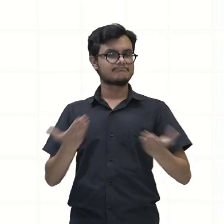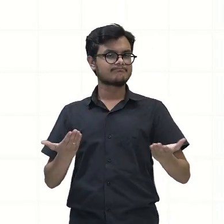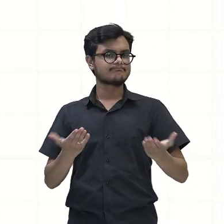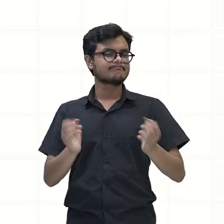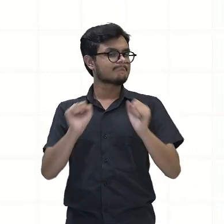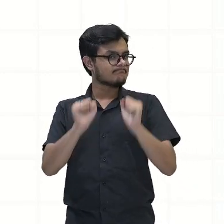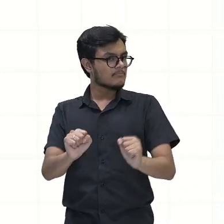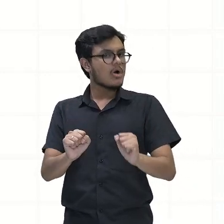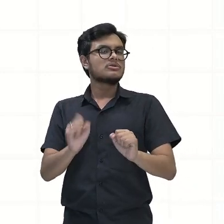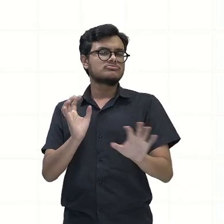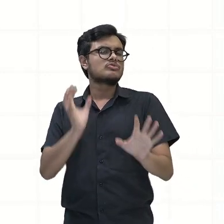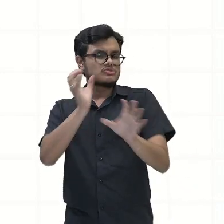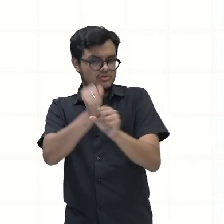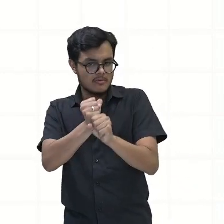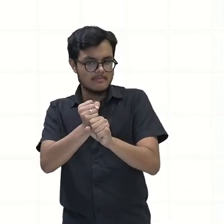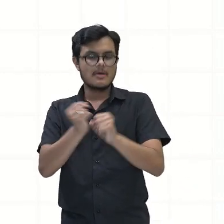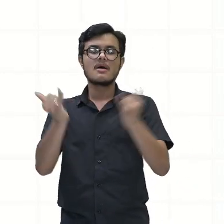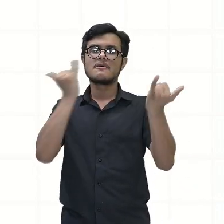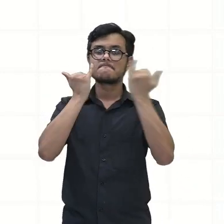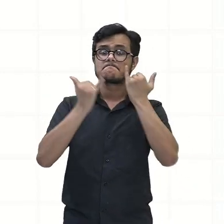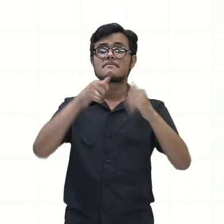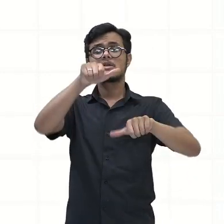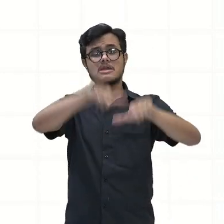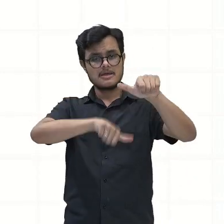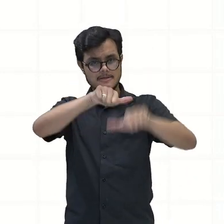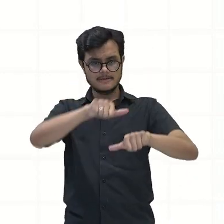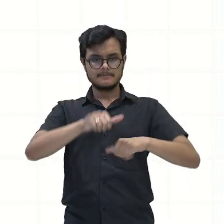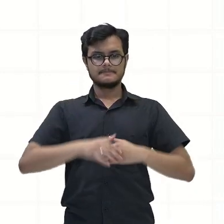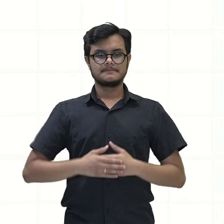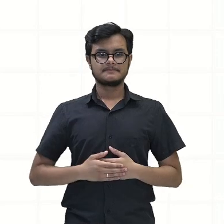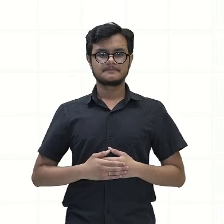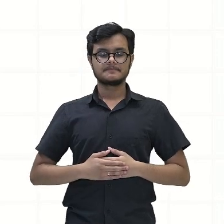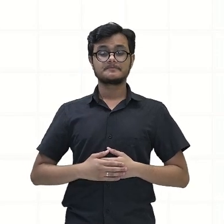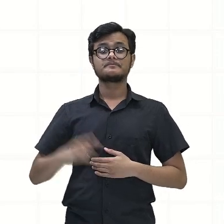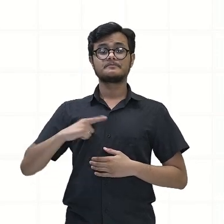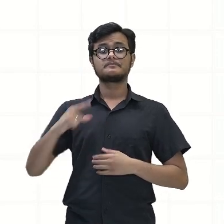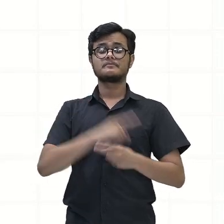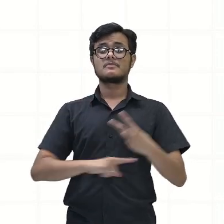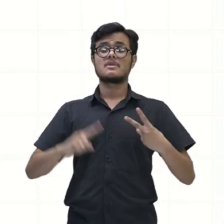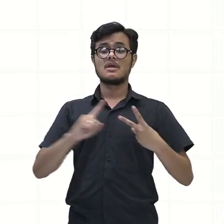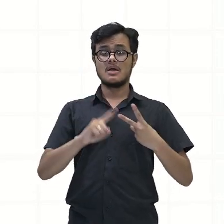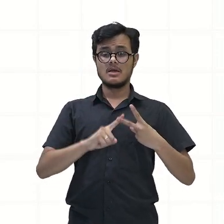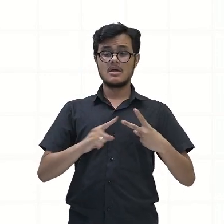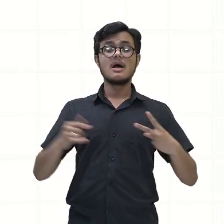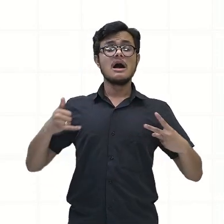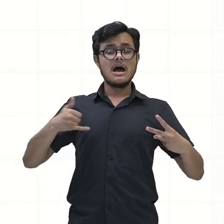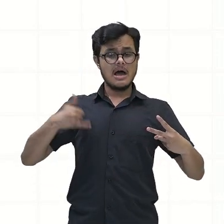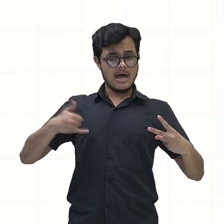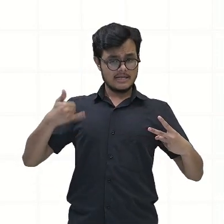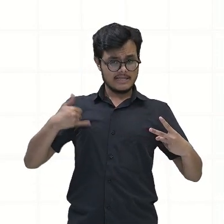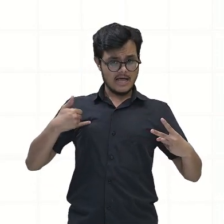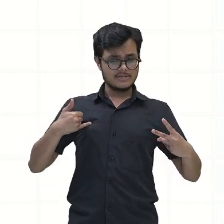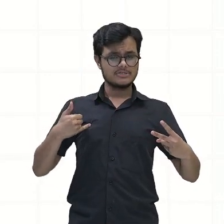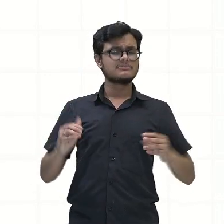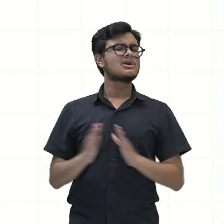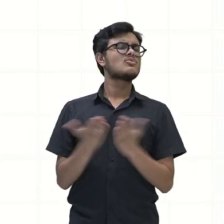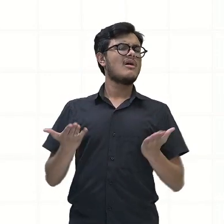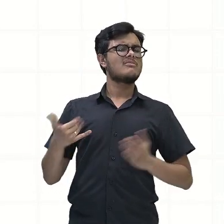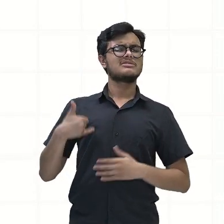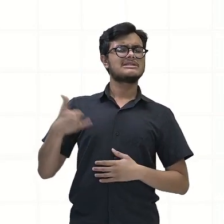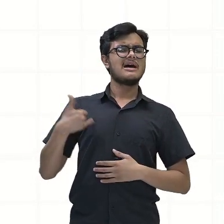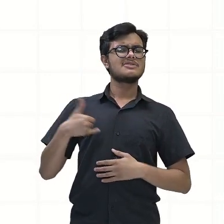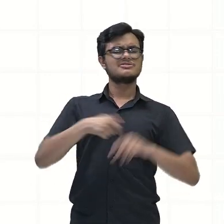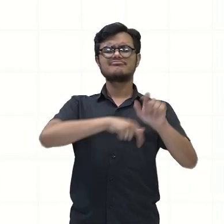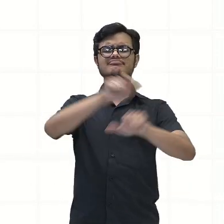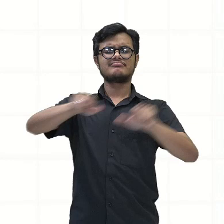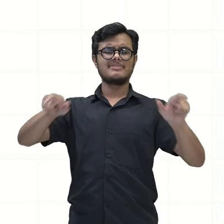posso aí obter essas informações. Temos também aqui a idade média da população, tá